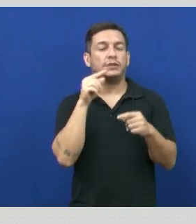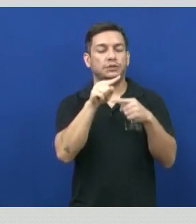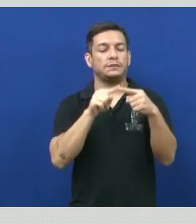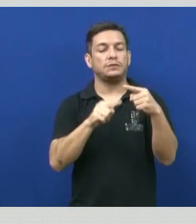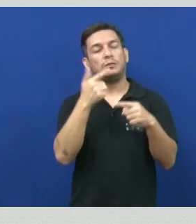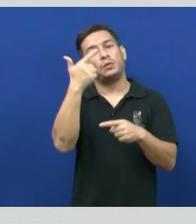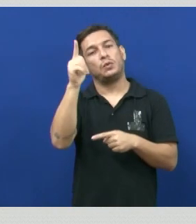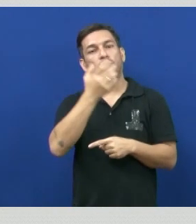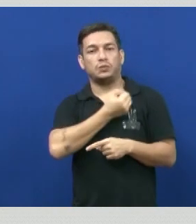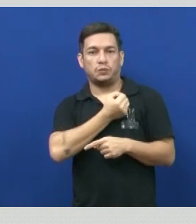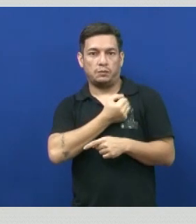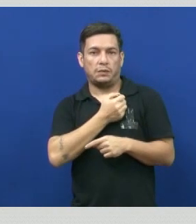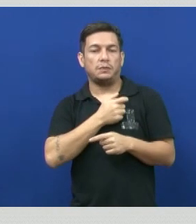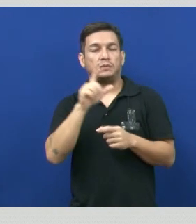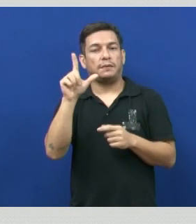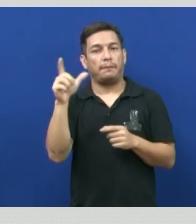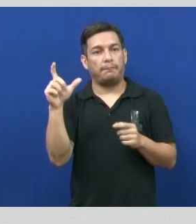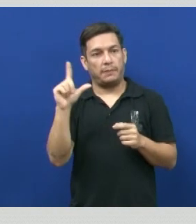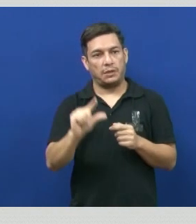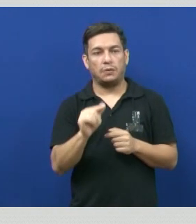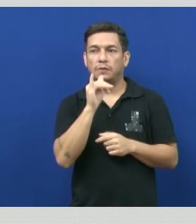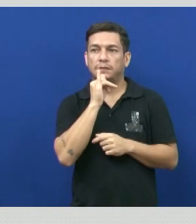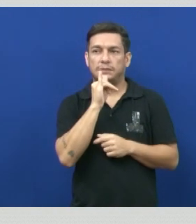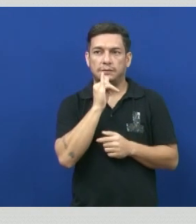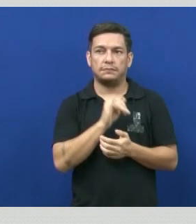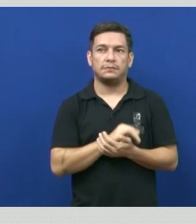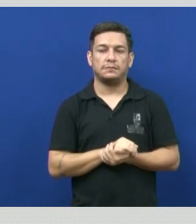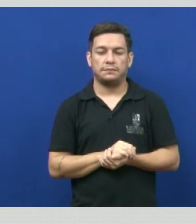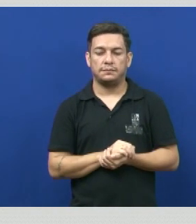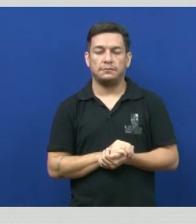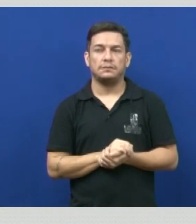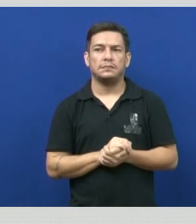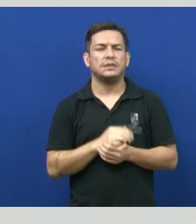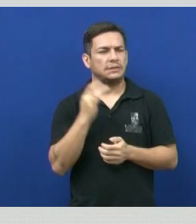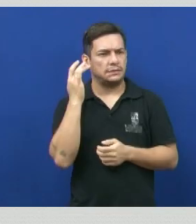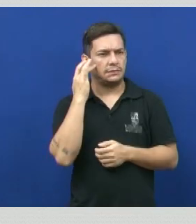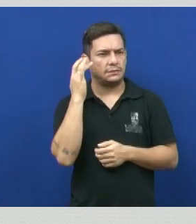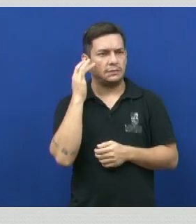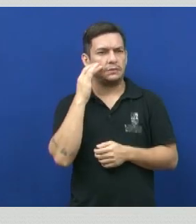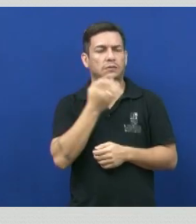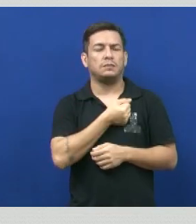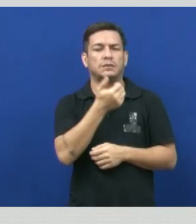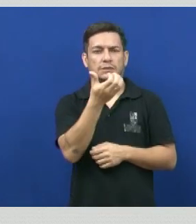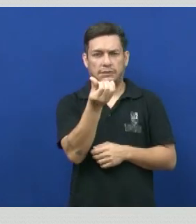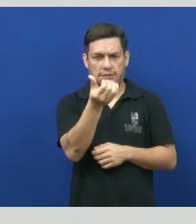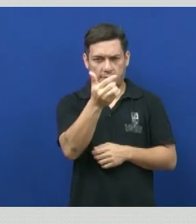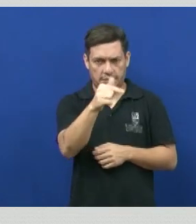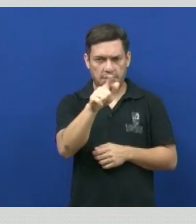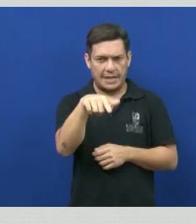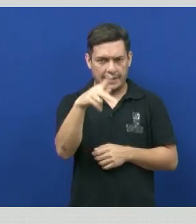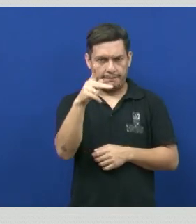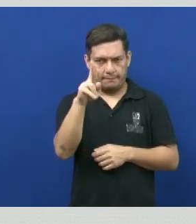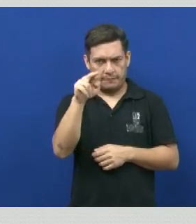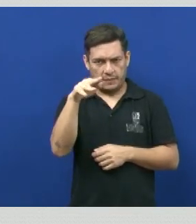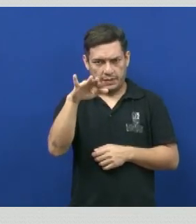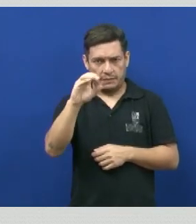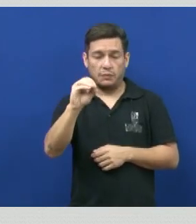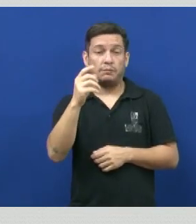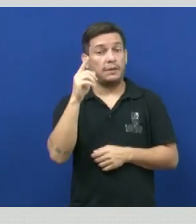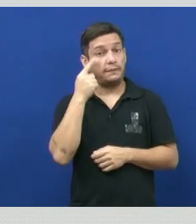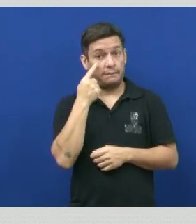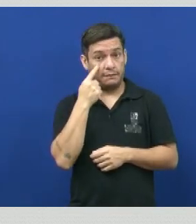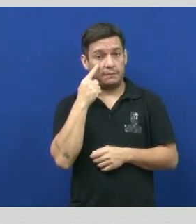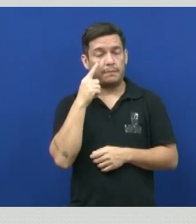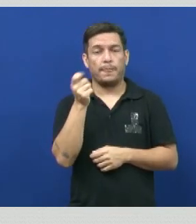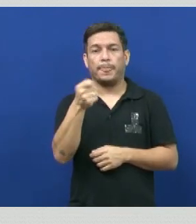primos menores. Vamos ver aí o exemplo. Será que o número 67 é primo? Para verificar,